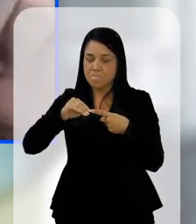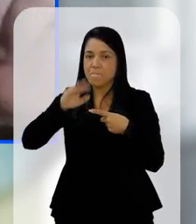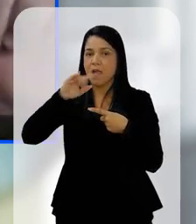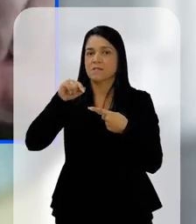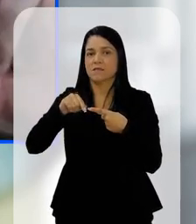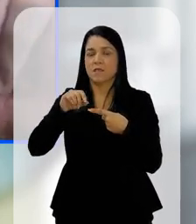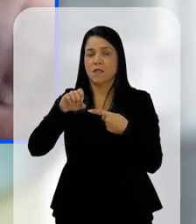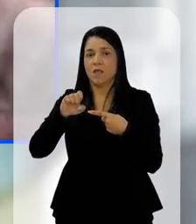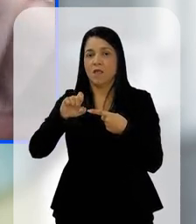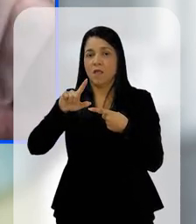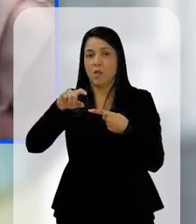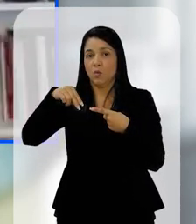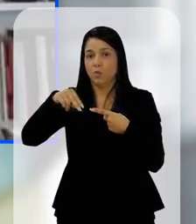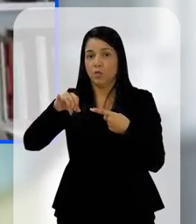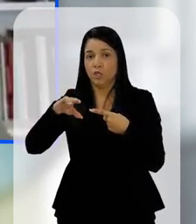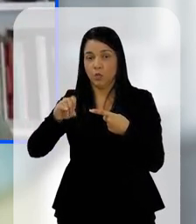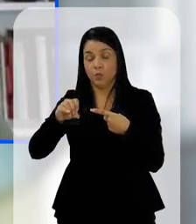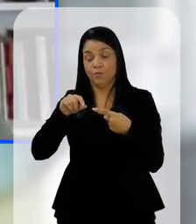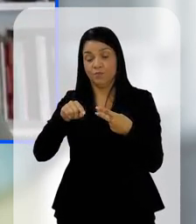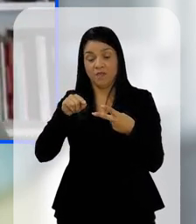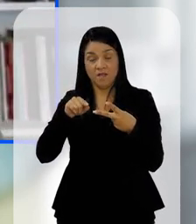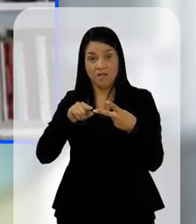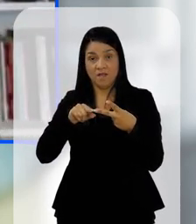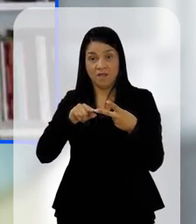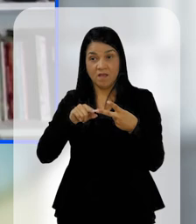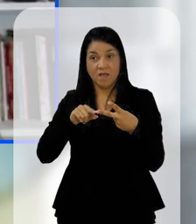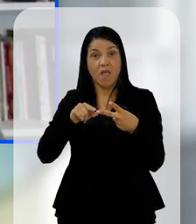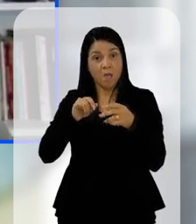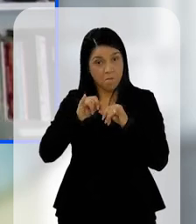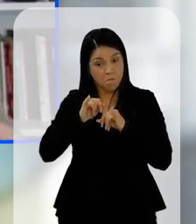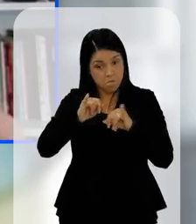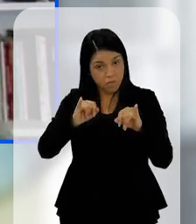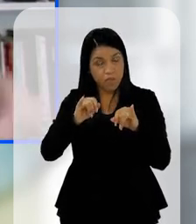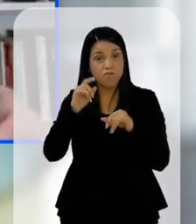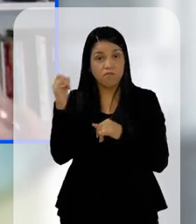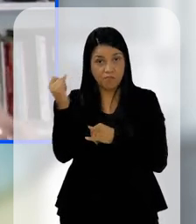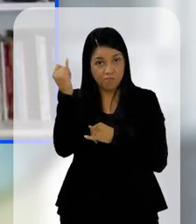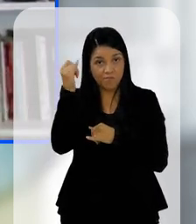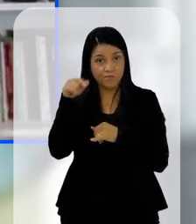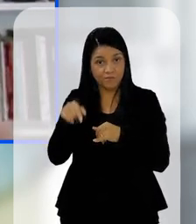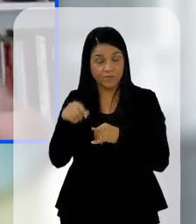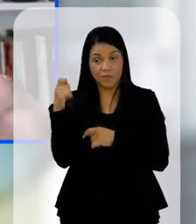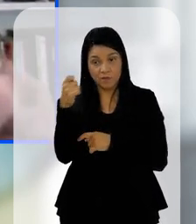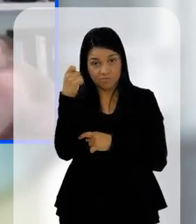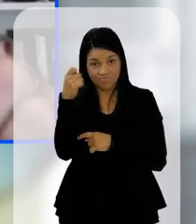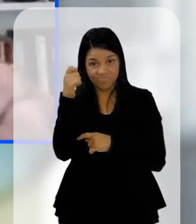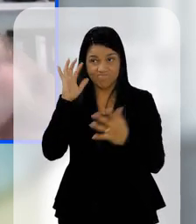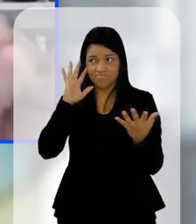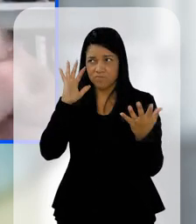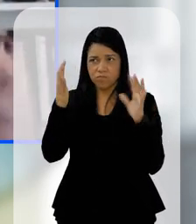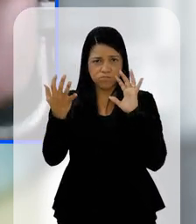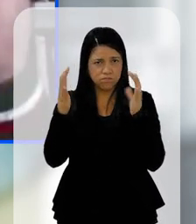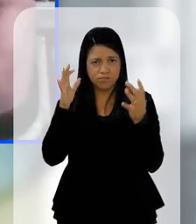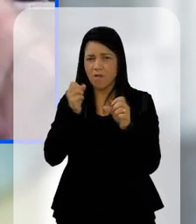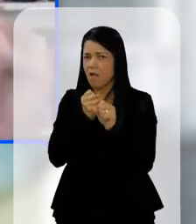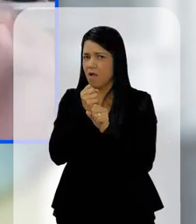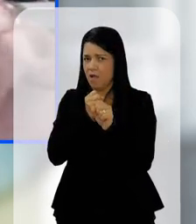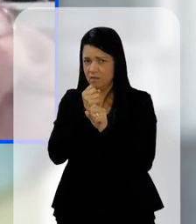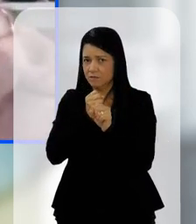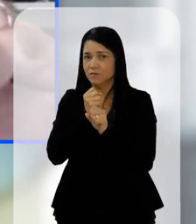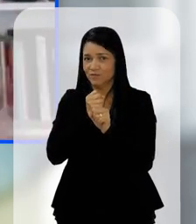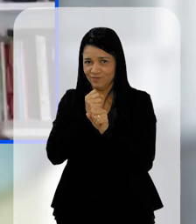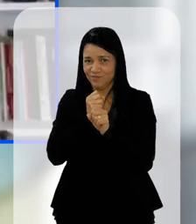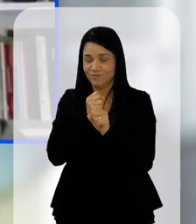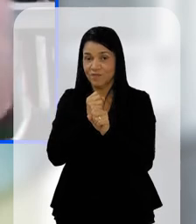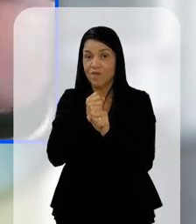com as faltas de água. Porque isso é uma coisa importante de dizer. O Rio Grande do Sul experimenta eventos extremos climáticos há muito